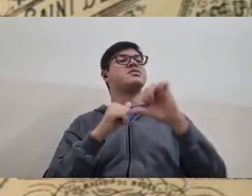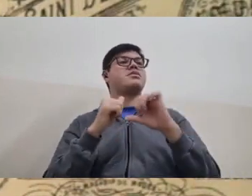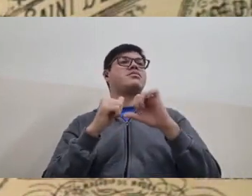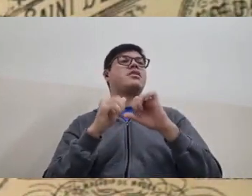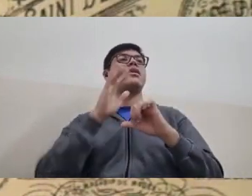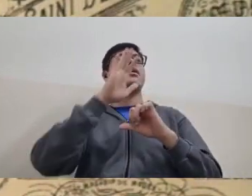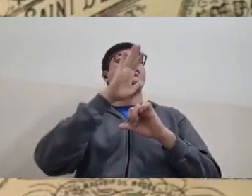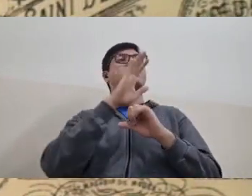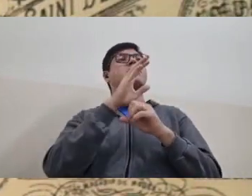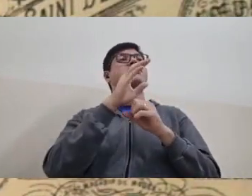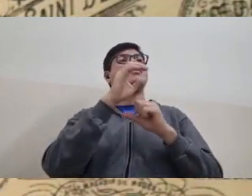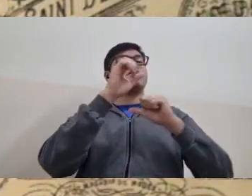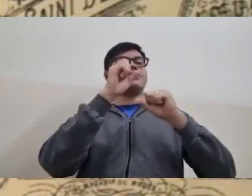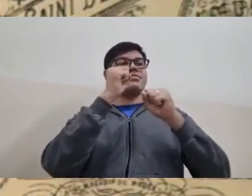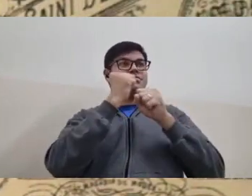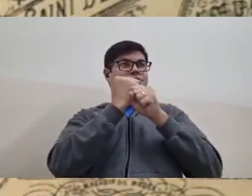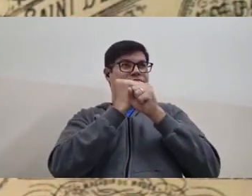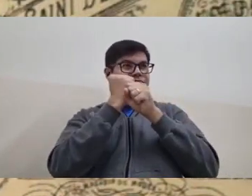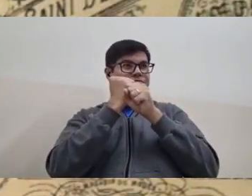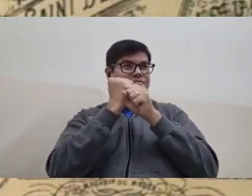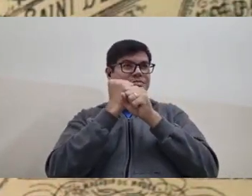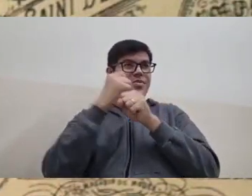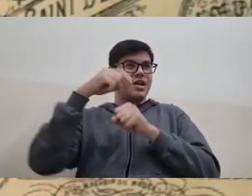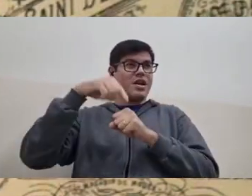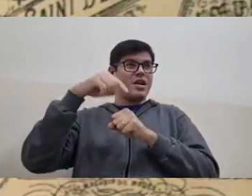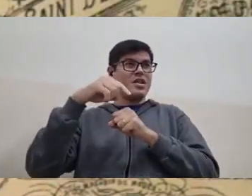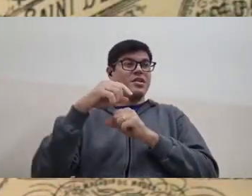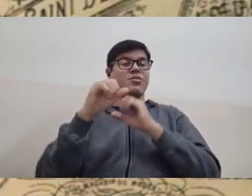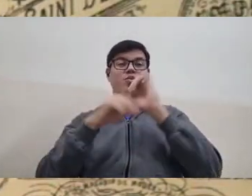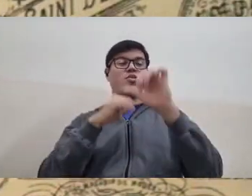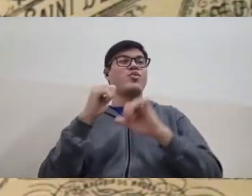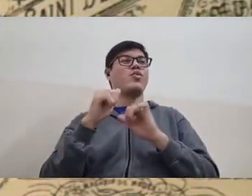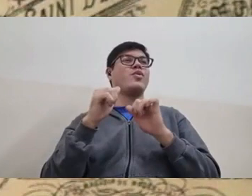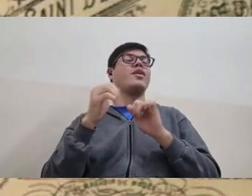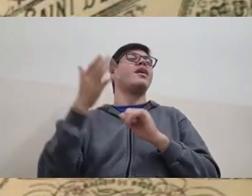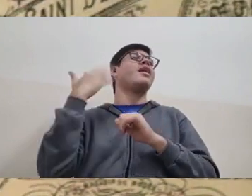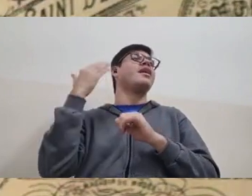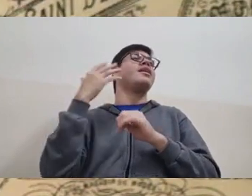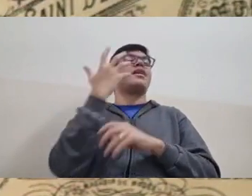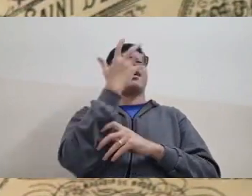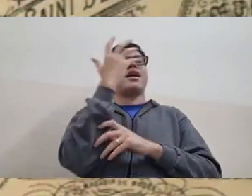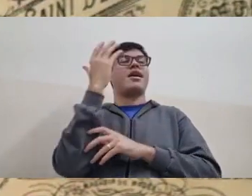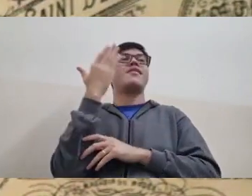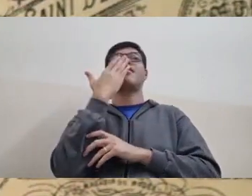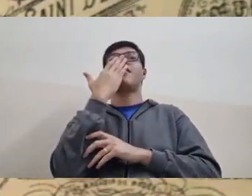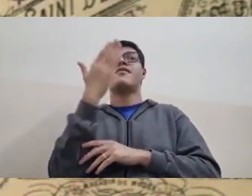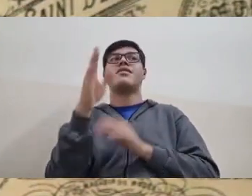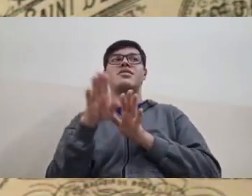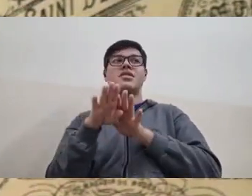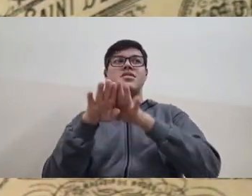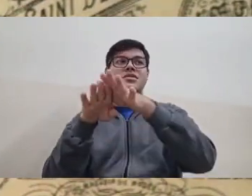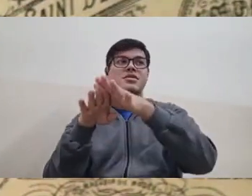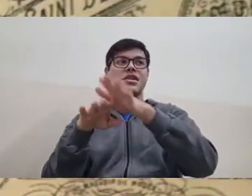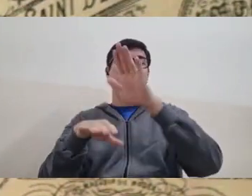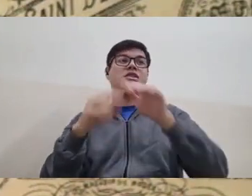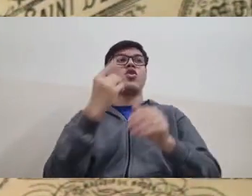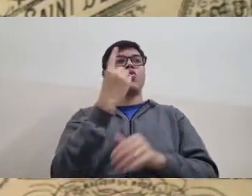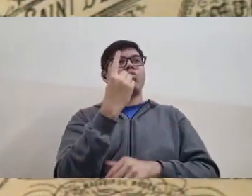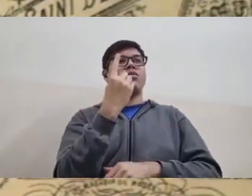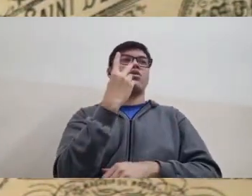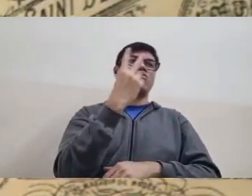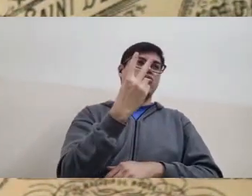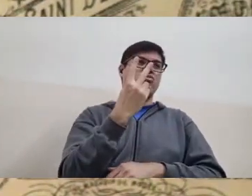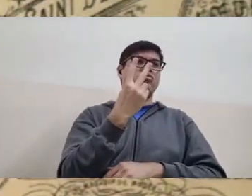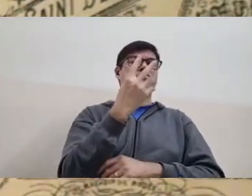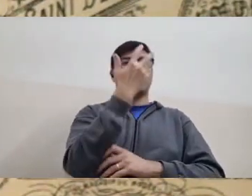modificação nele no último ano. Então, antes era somente árvore na frente da calçada. Se você tinha